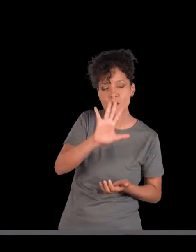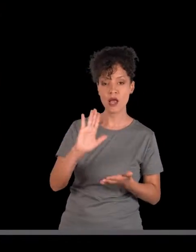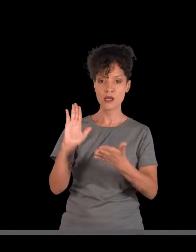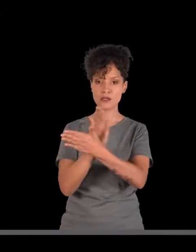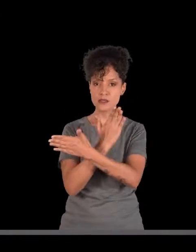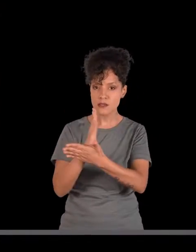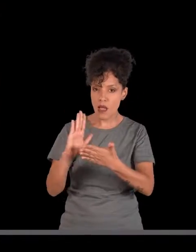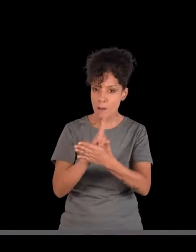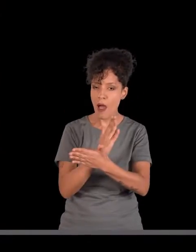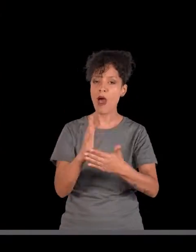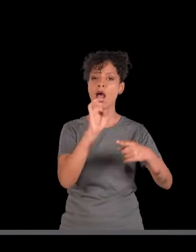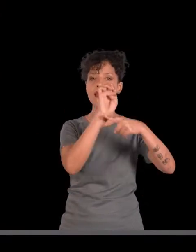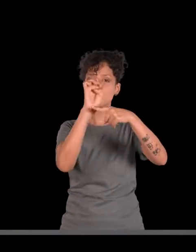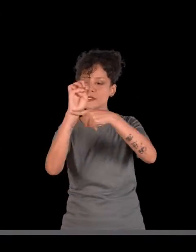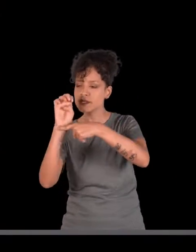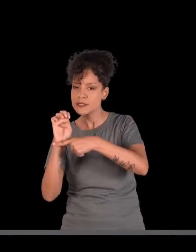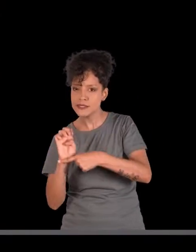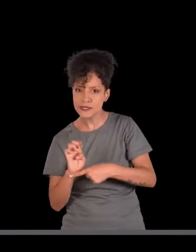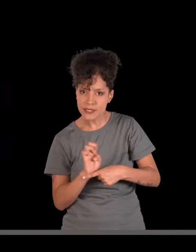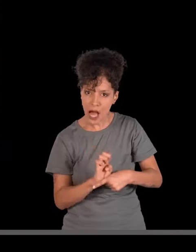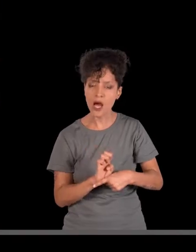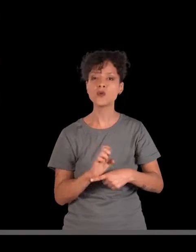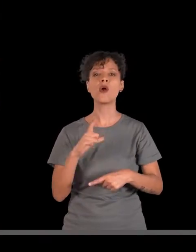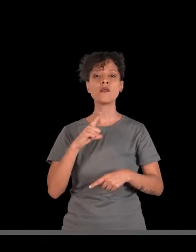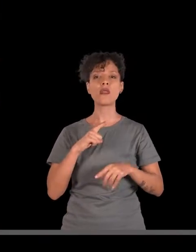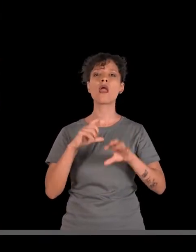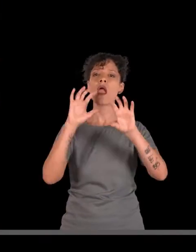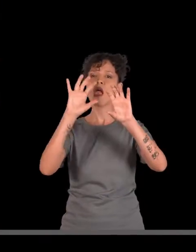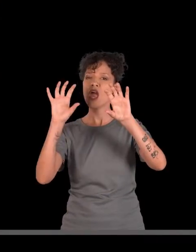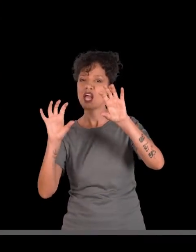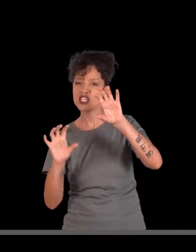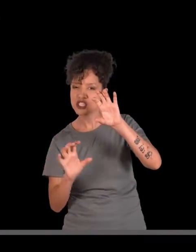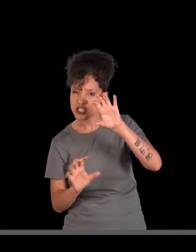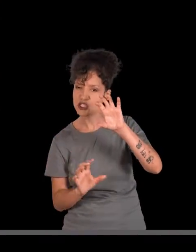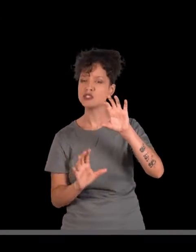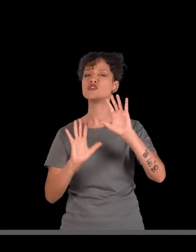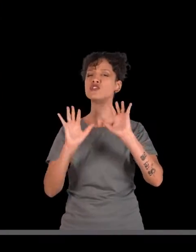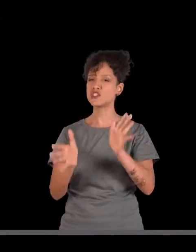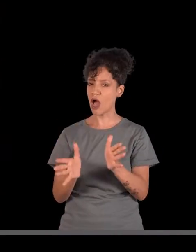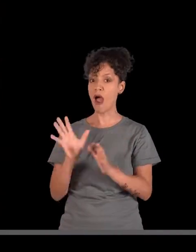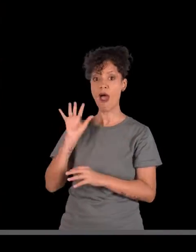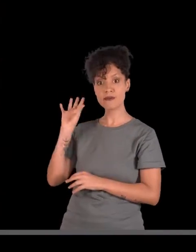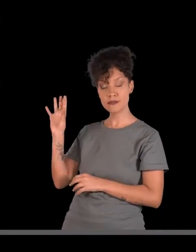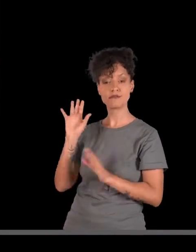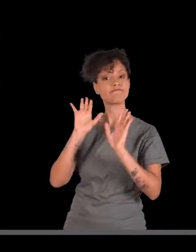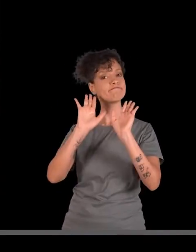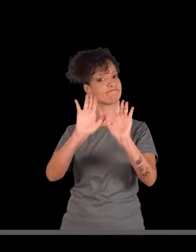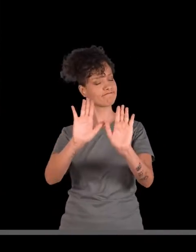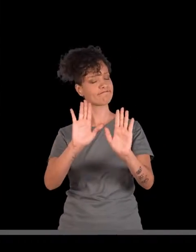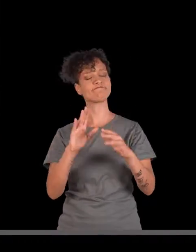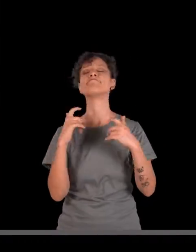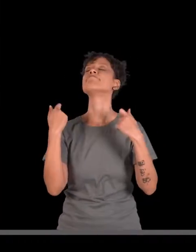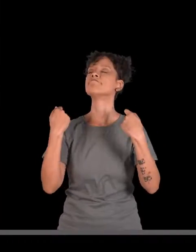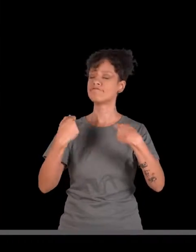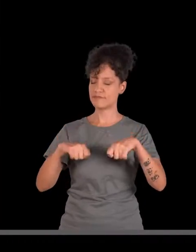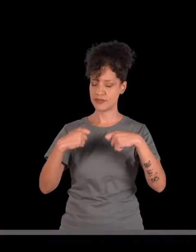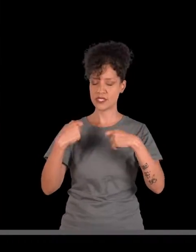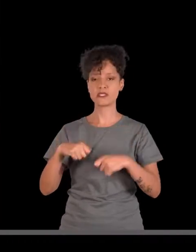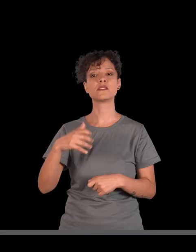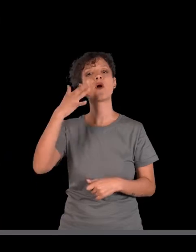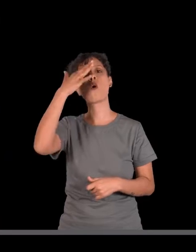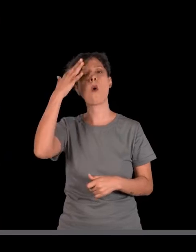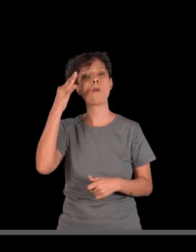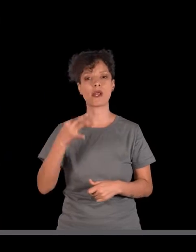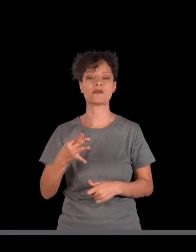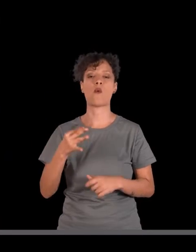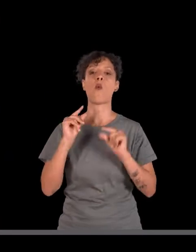exata aqui, dividido em vários estados, com várias regiões e assim por diante. Porém, nós temos que